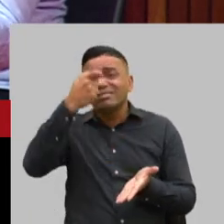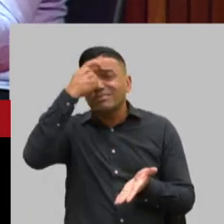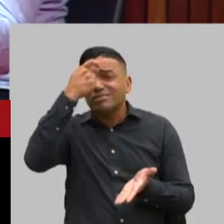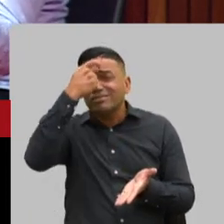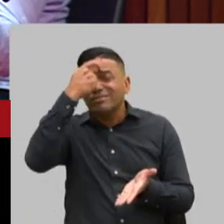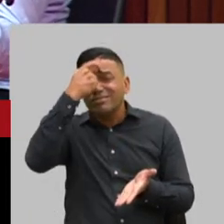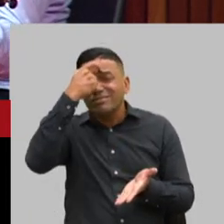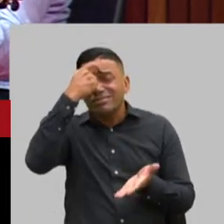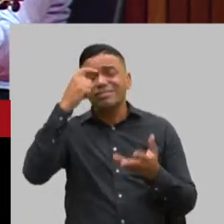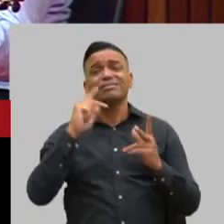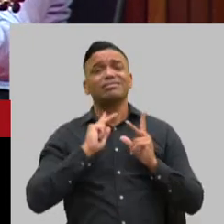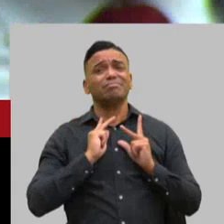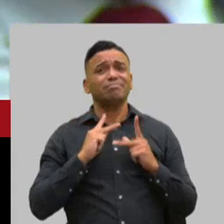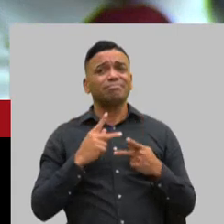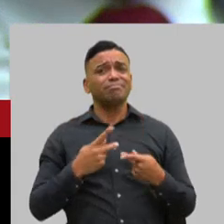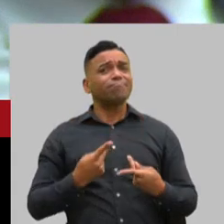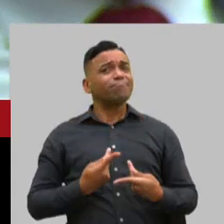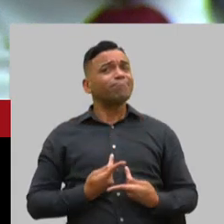insensatez